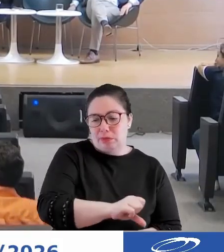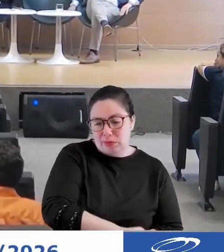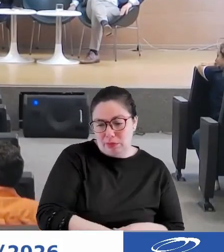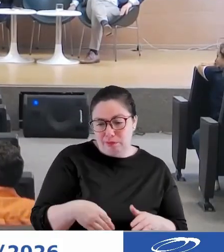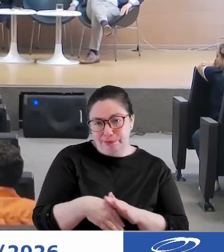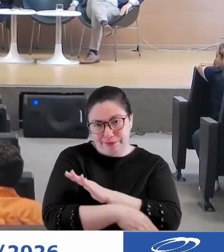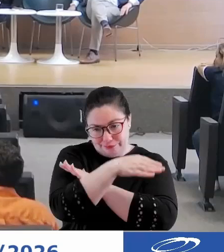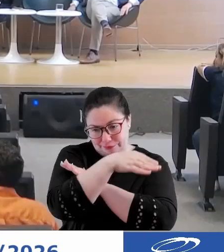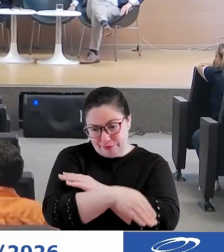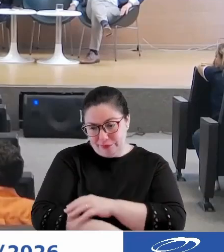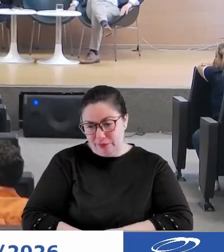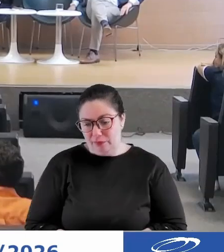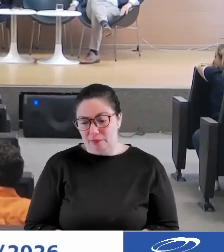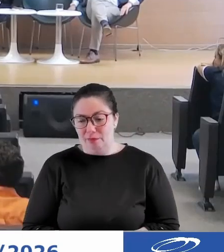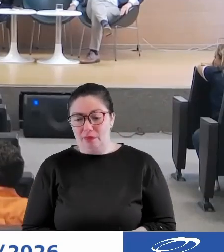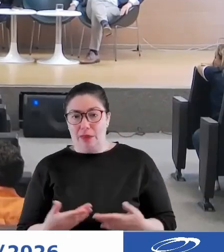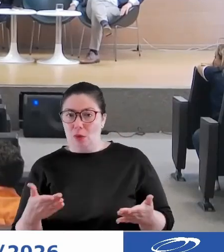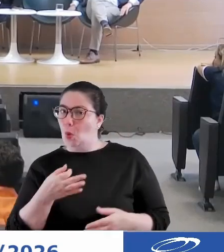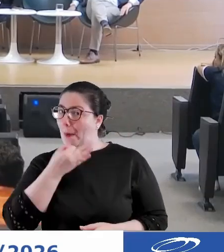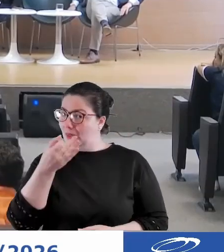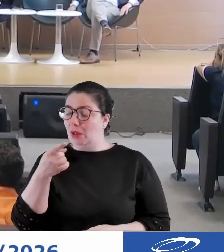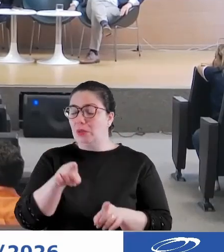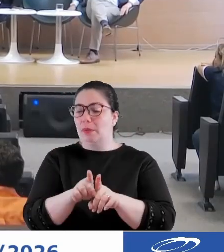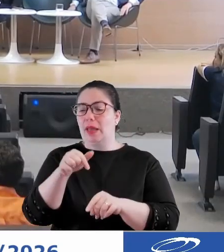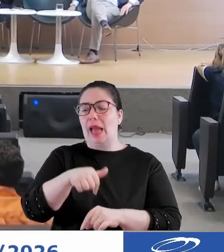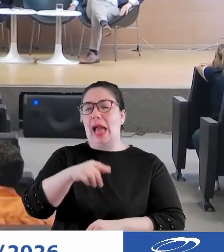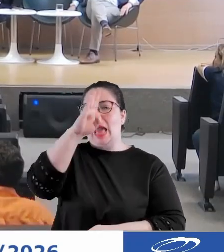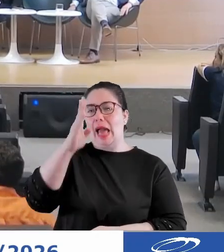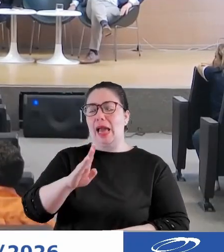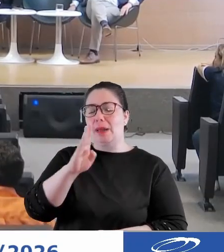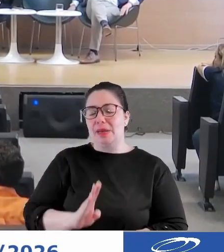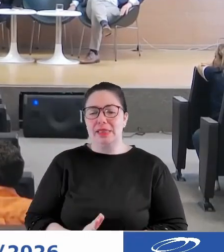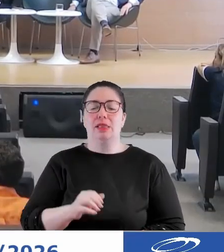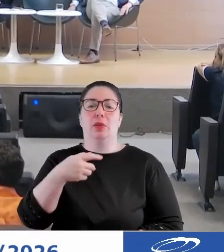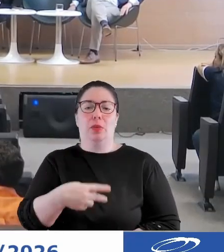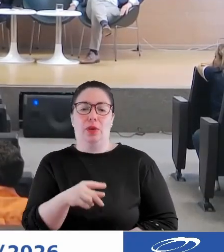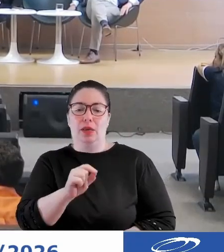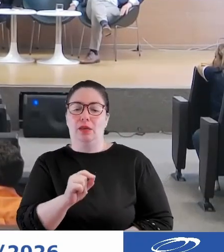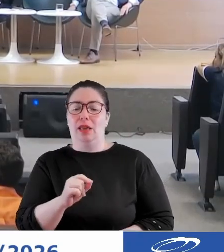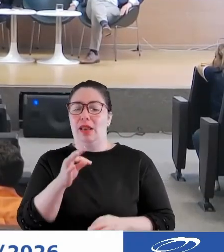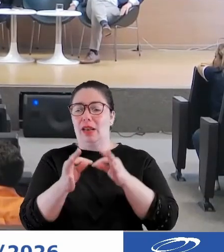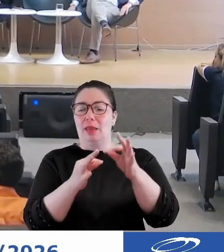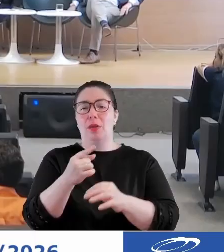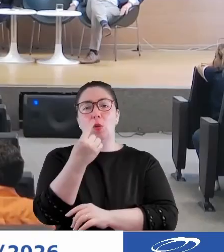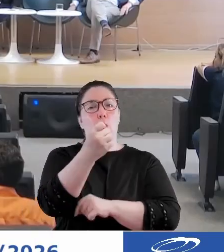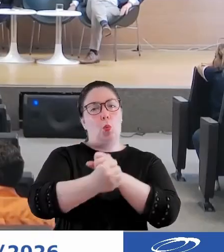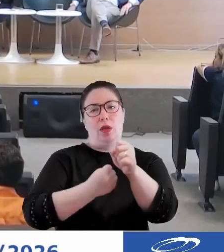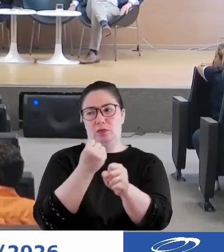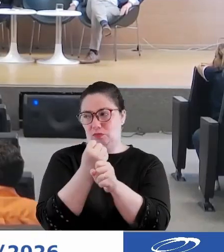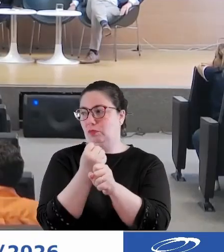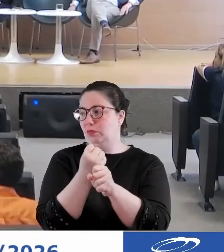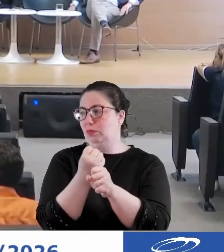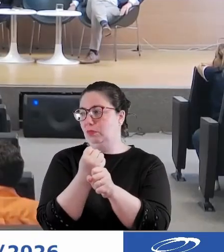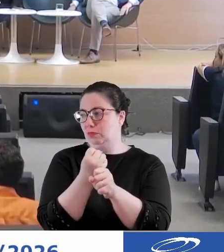no Brasil a recomendação para tratamento da tuberculose osteosclera é de 1 ano. A OMS preconiza os 9 meses, mas aqui a recomendação é de 1 ano. Você tem